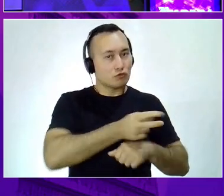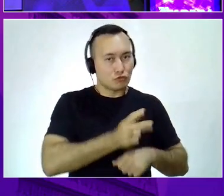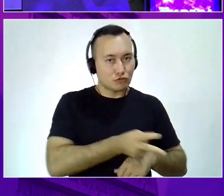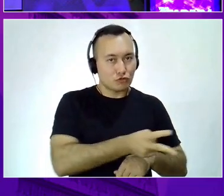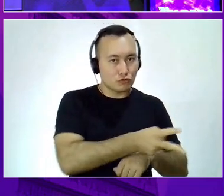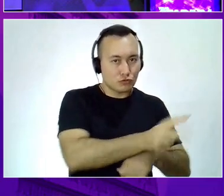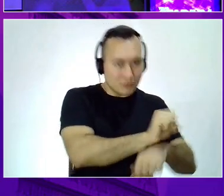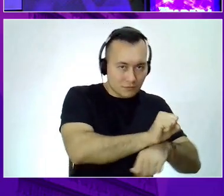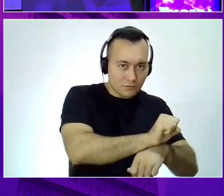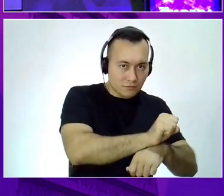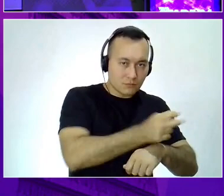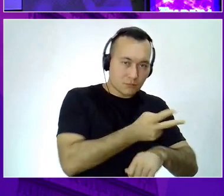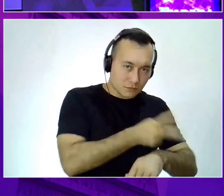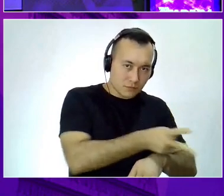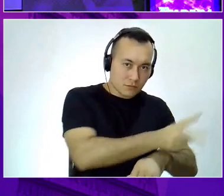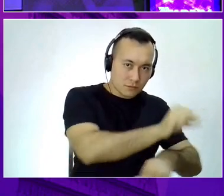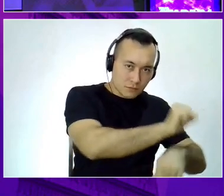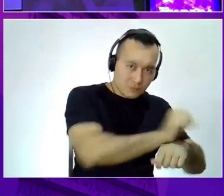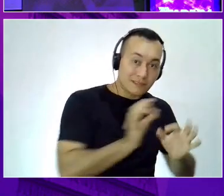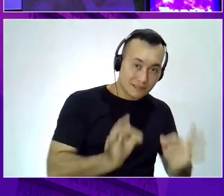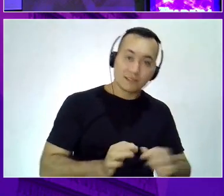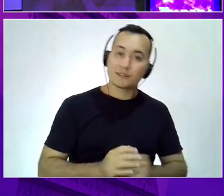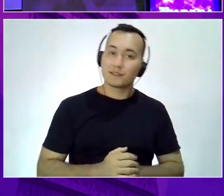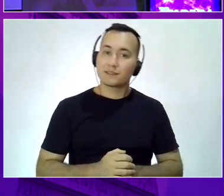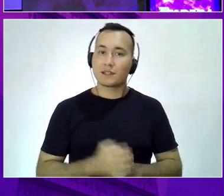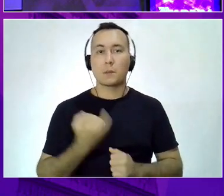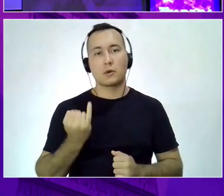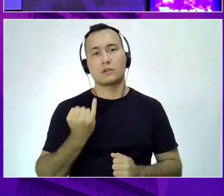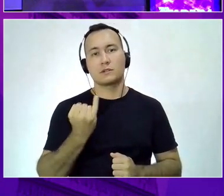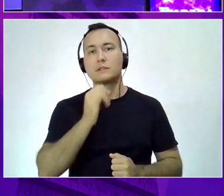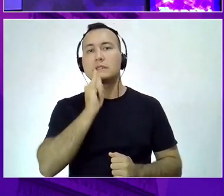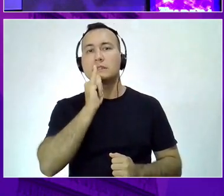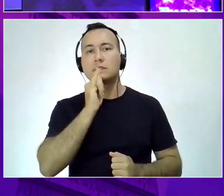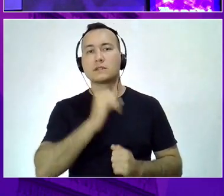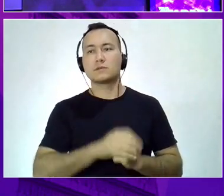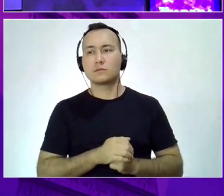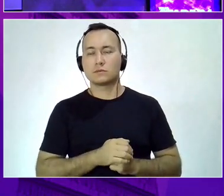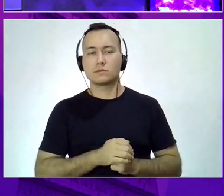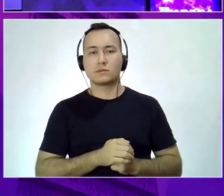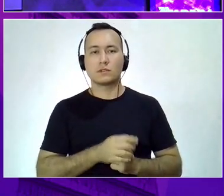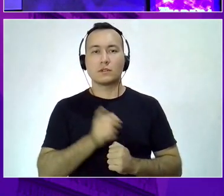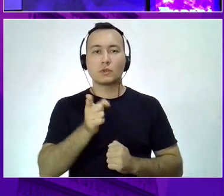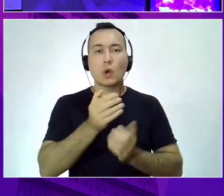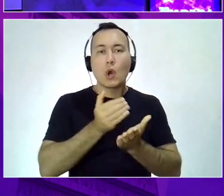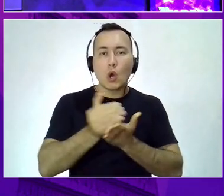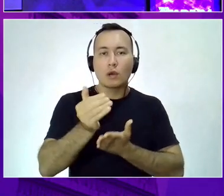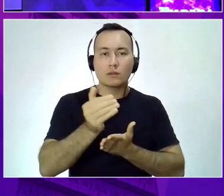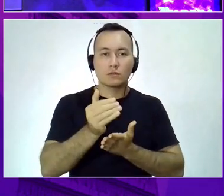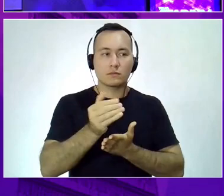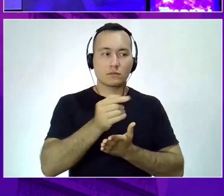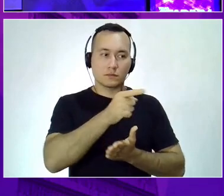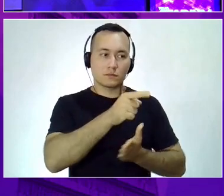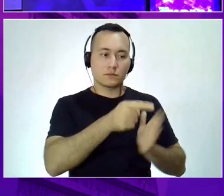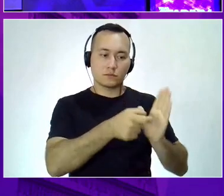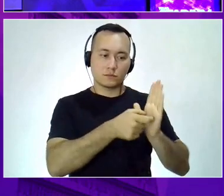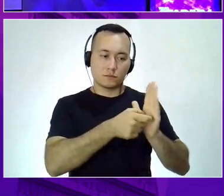banco fazendo negócio lá e expira a sessão. Isso é uma falha grave de acessibilidade, embora seja uma questão de segurança.